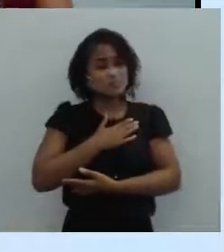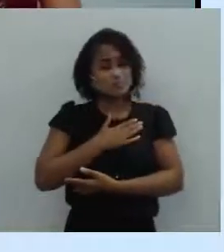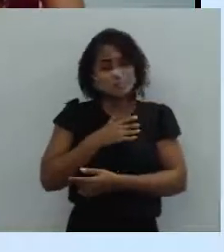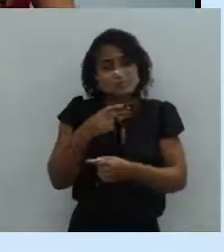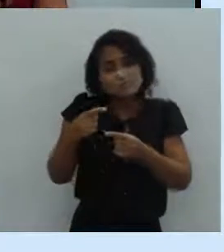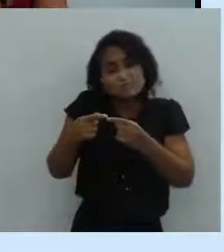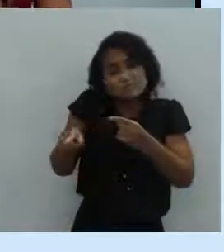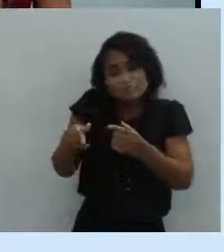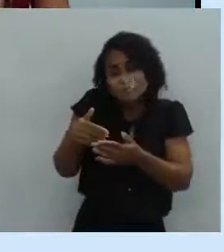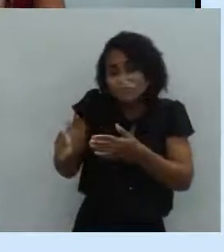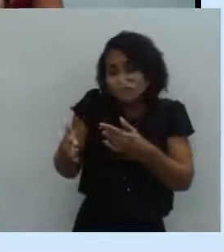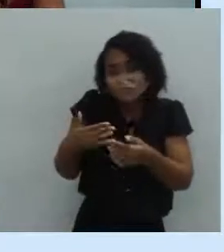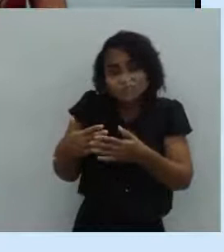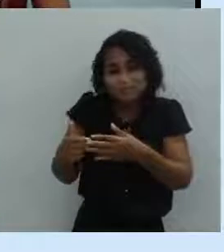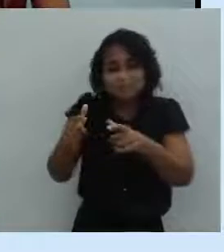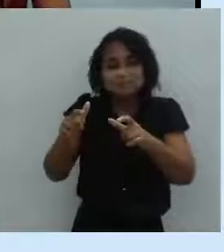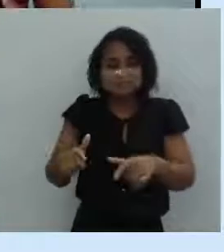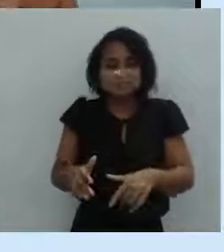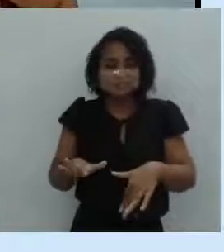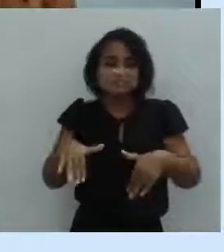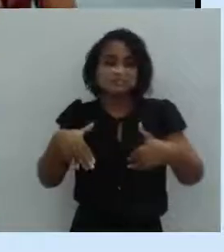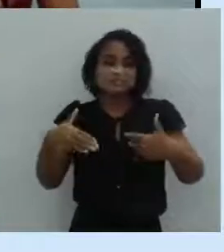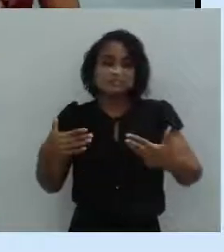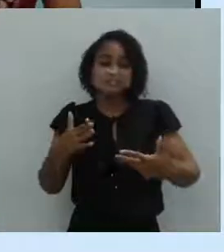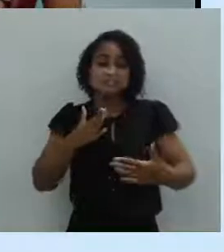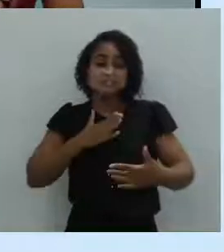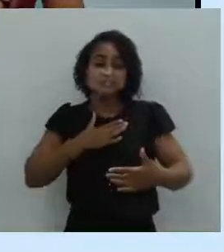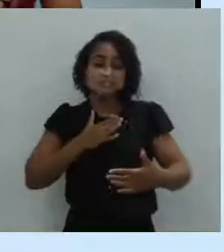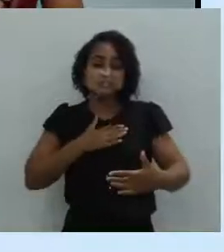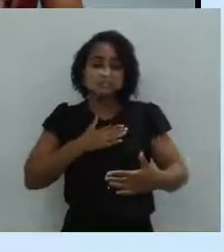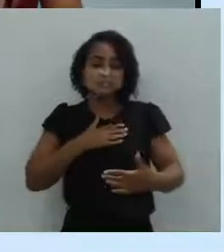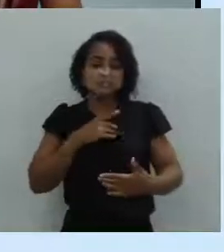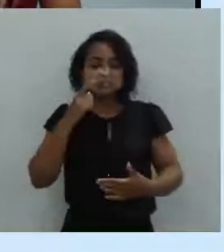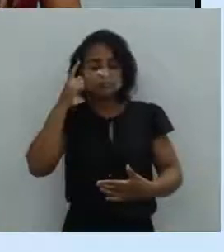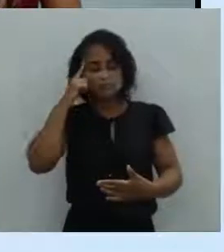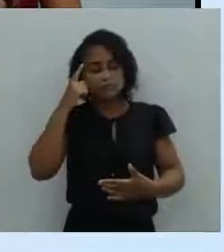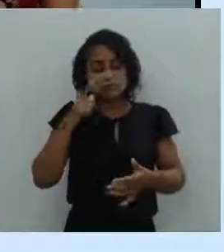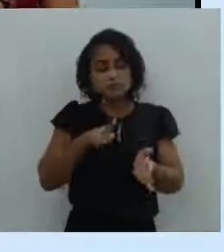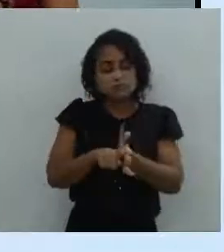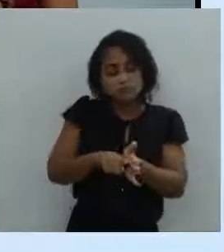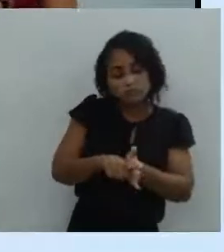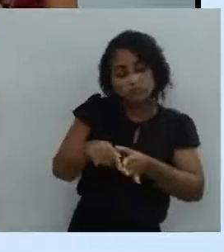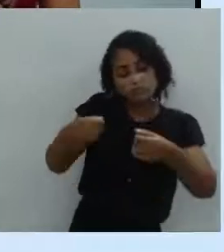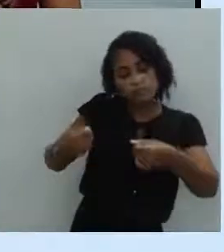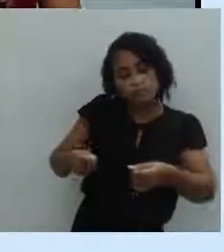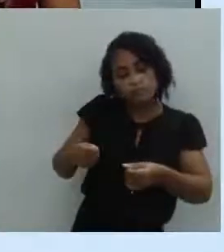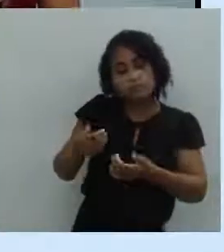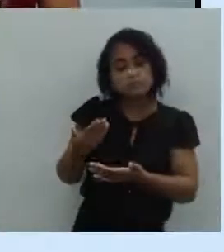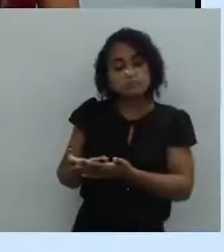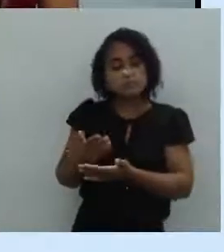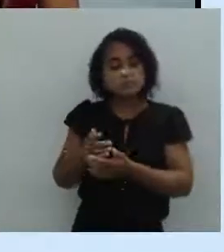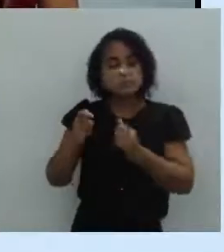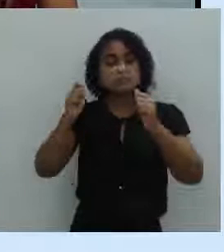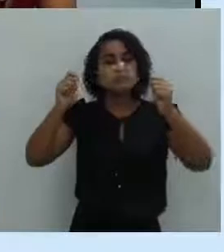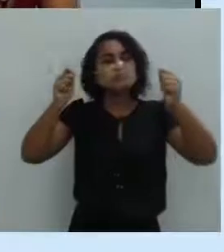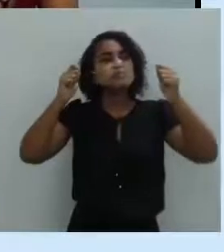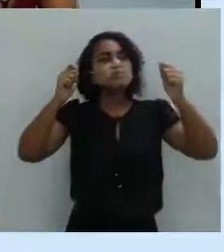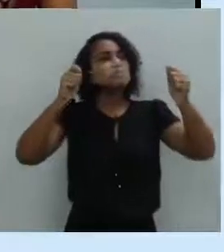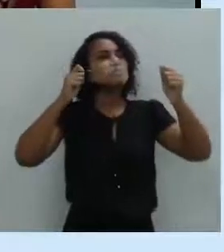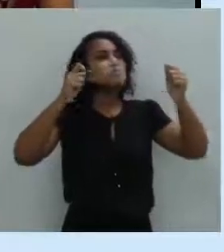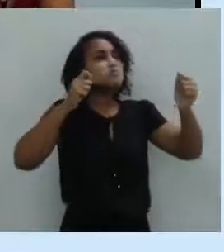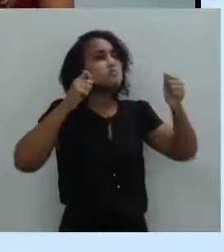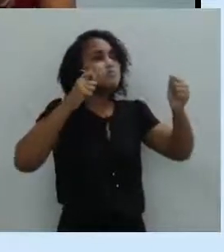ser derrubado a qualquer momento. Então eu preciso fazer essa pesquisa de campo para saber se a minha reivindicação,